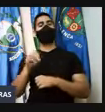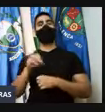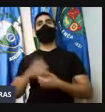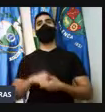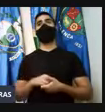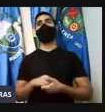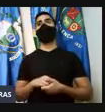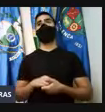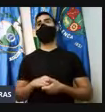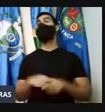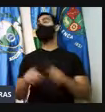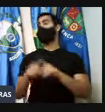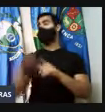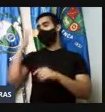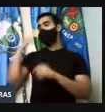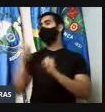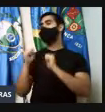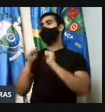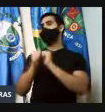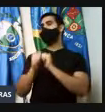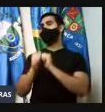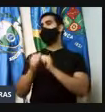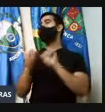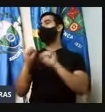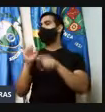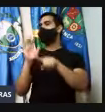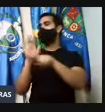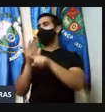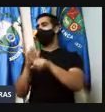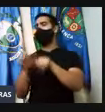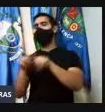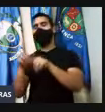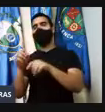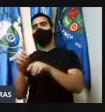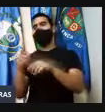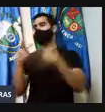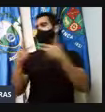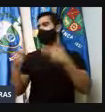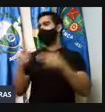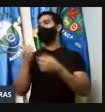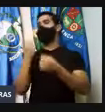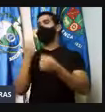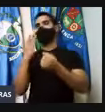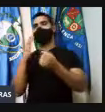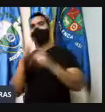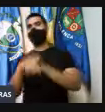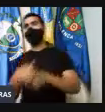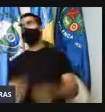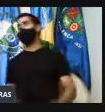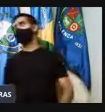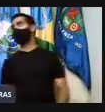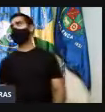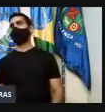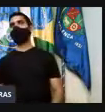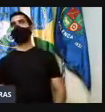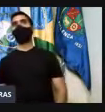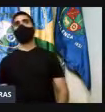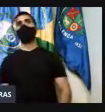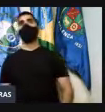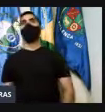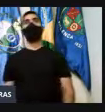estamos aí, vamos participar dela e vamos poder ajudar a dar ideia também. Obrigado, uma boa noite a todos. Próximo vereador, Pedro